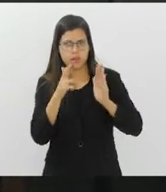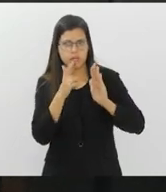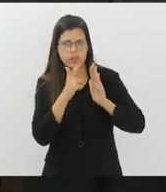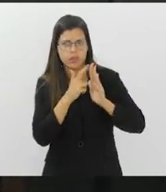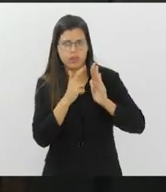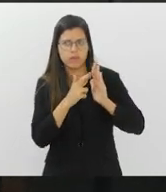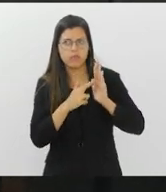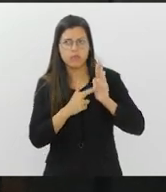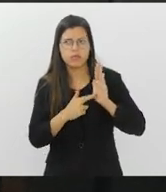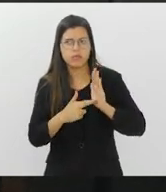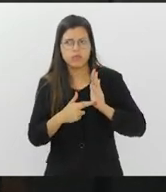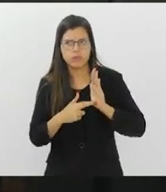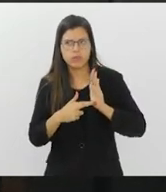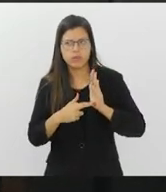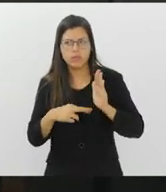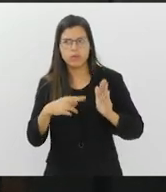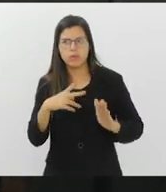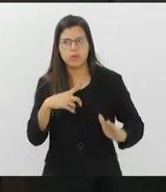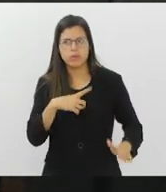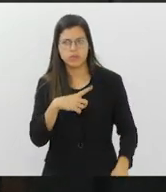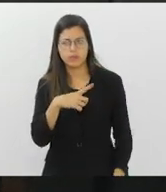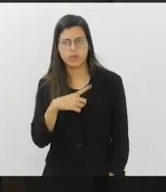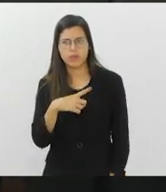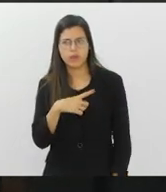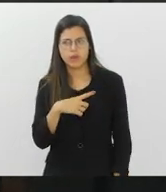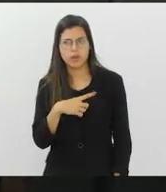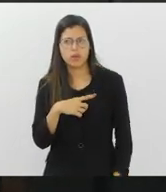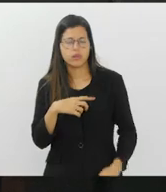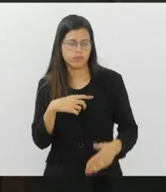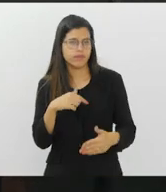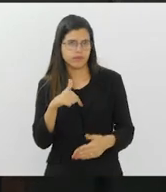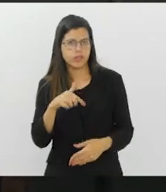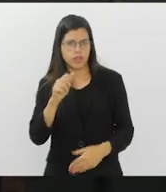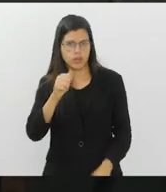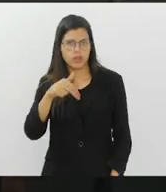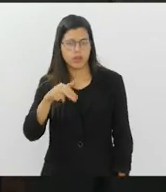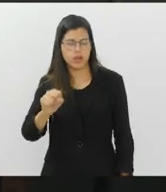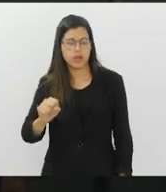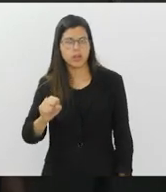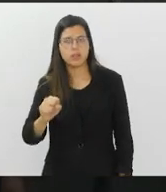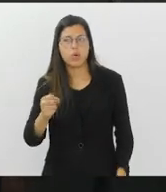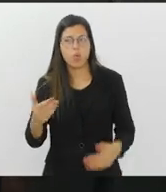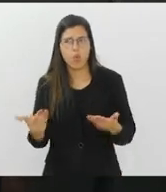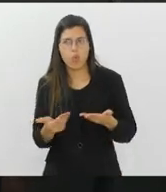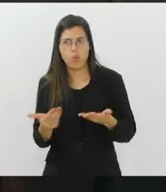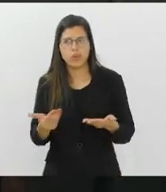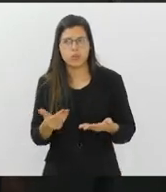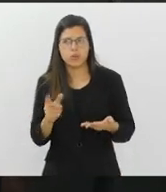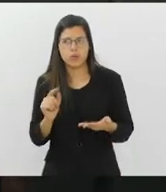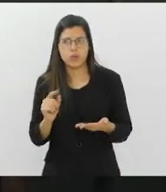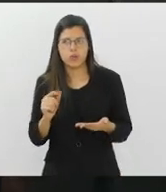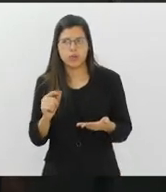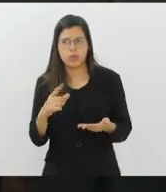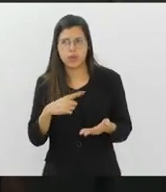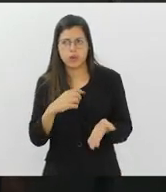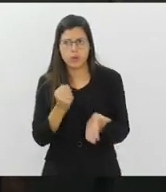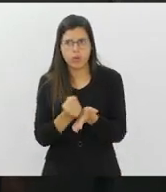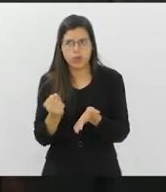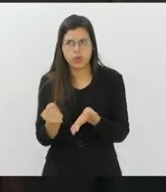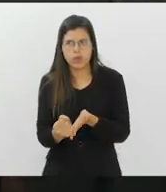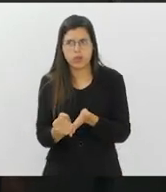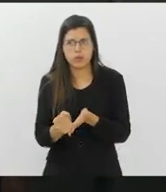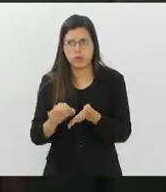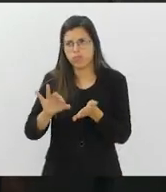essa regra que estava posta pela norma da agência, e hoje o que vale é exatamente o que está previsto no contrato, ou seja, aquilo que